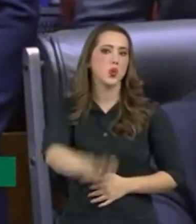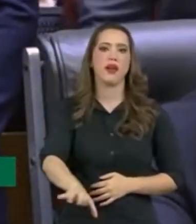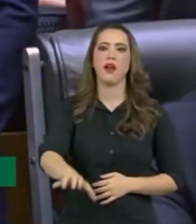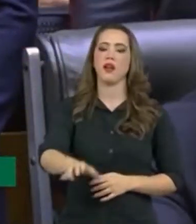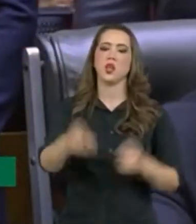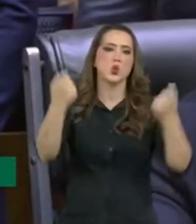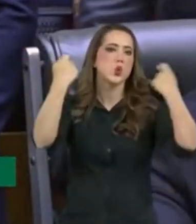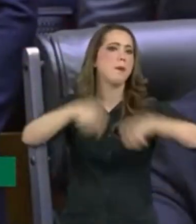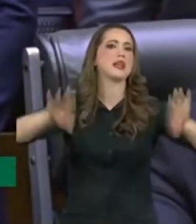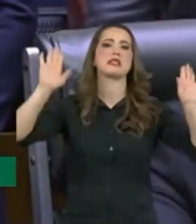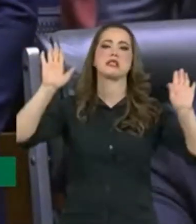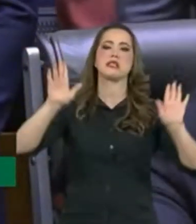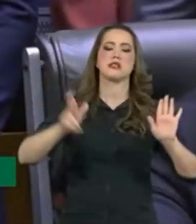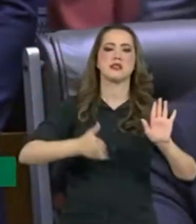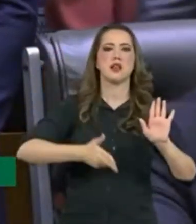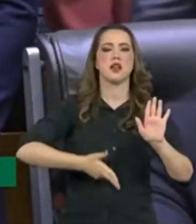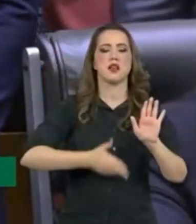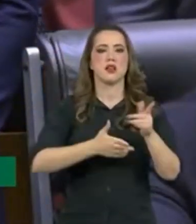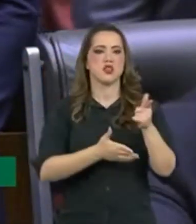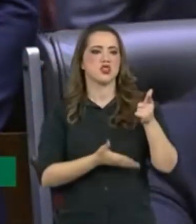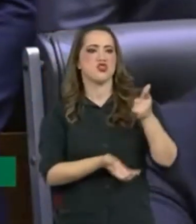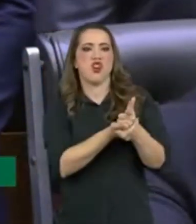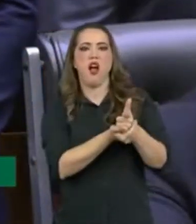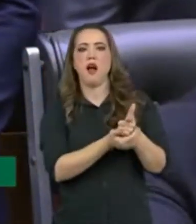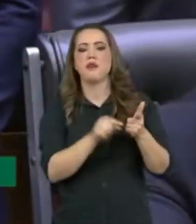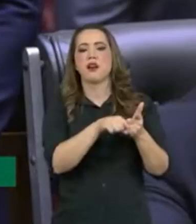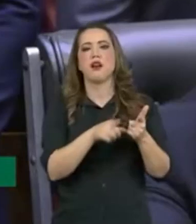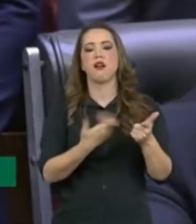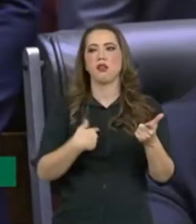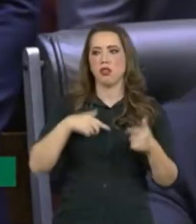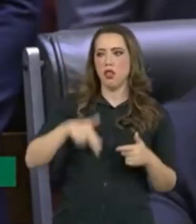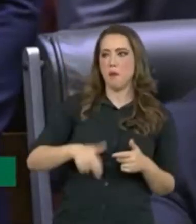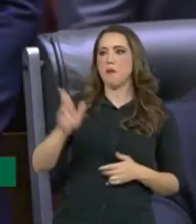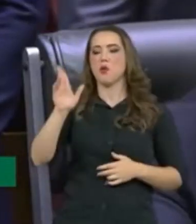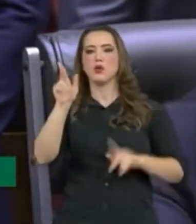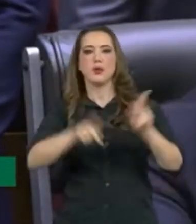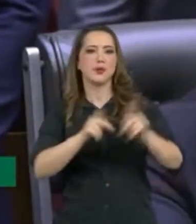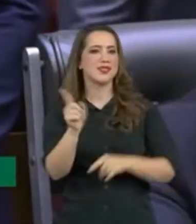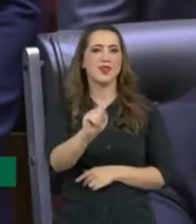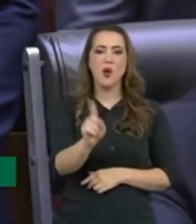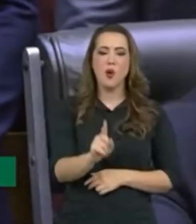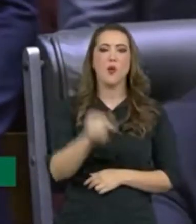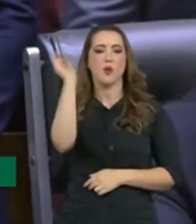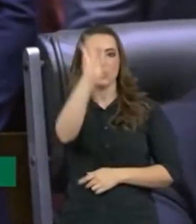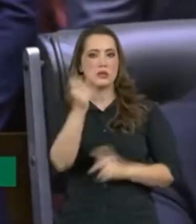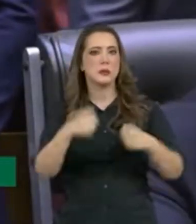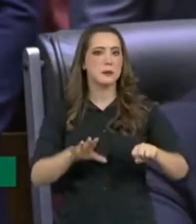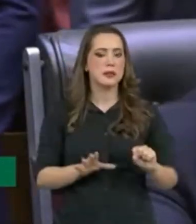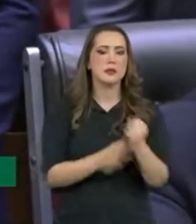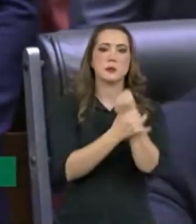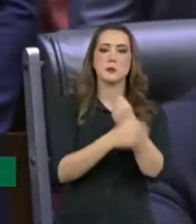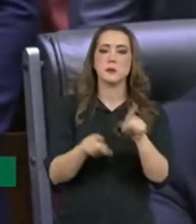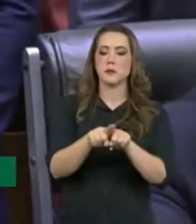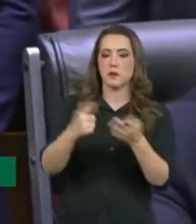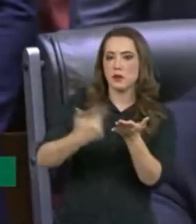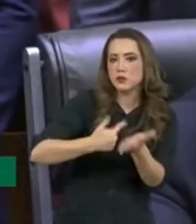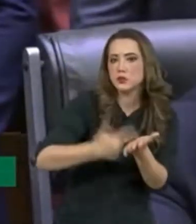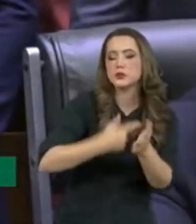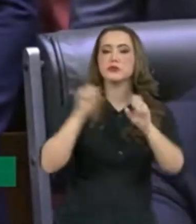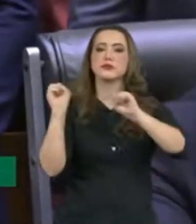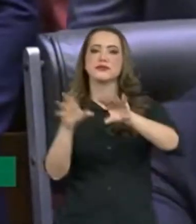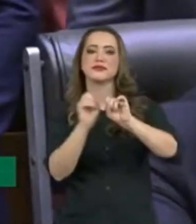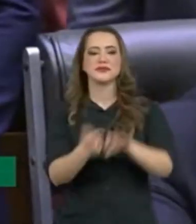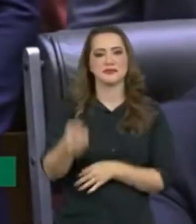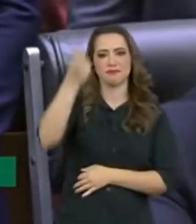não precisa de armas na mão do povo. O Brasil precisa de segurança, o Brasil precisa de livro, de educação e